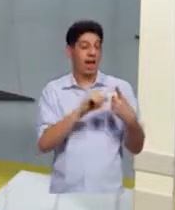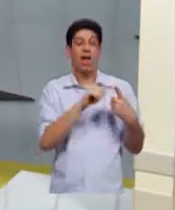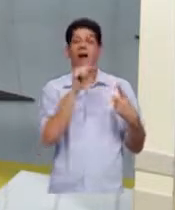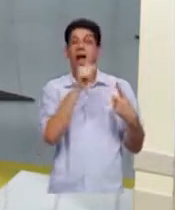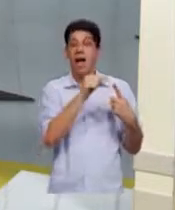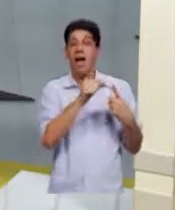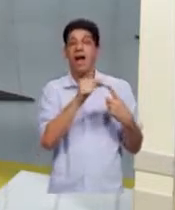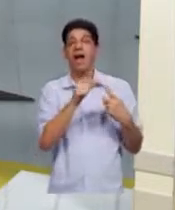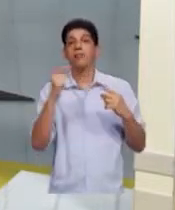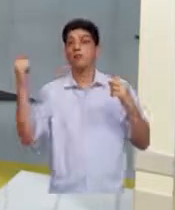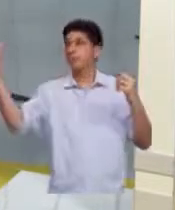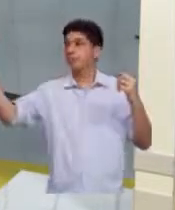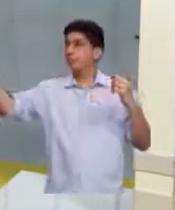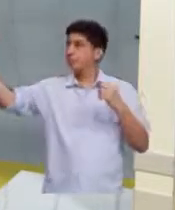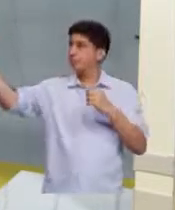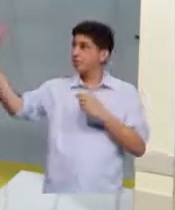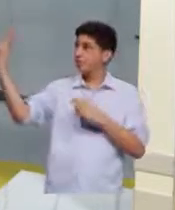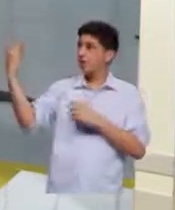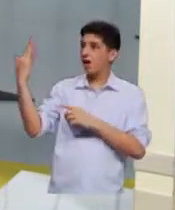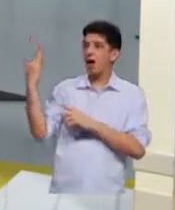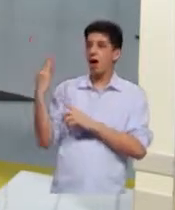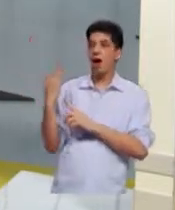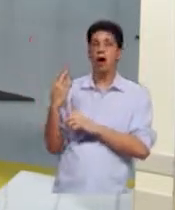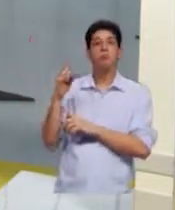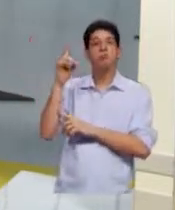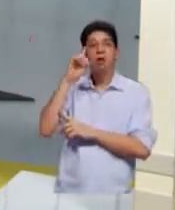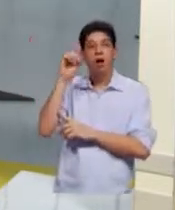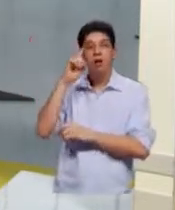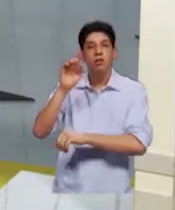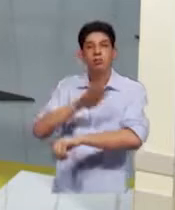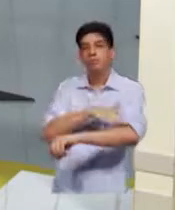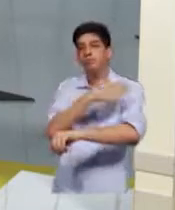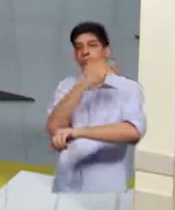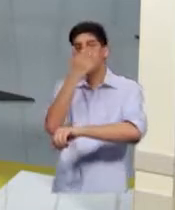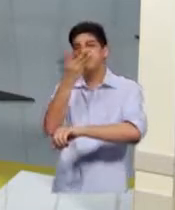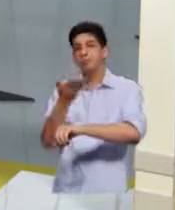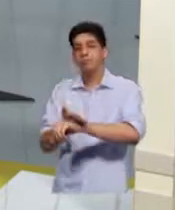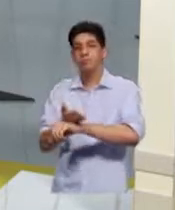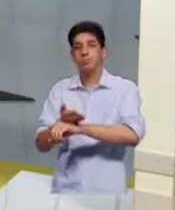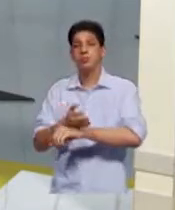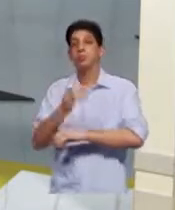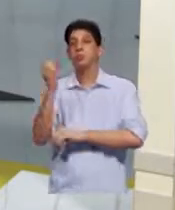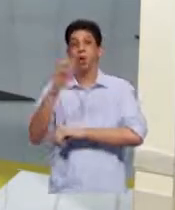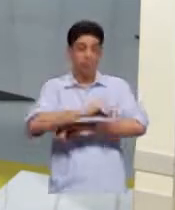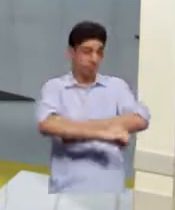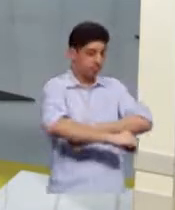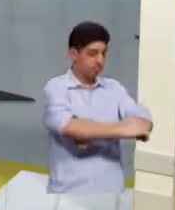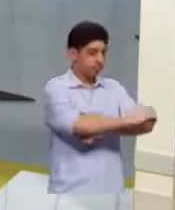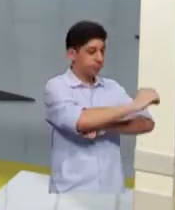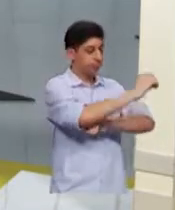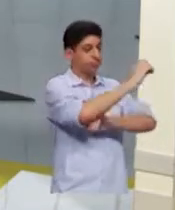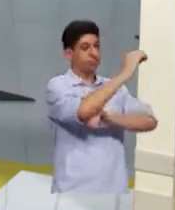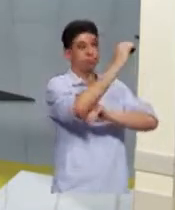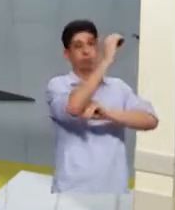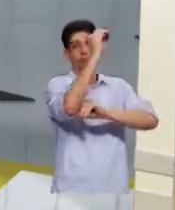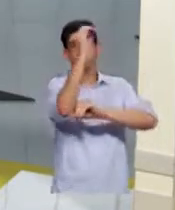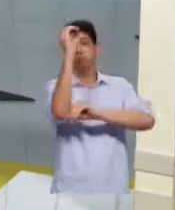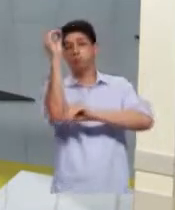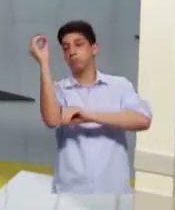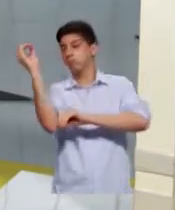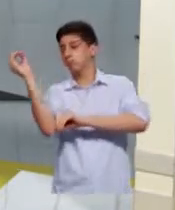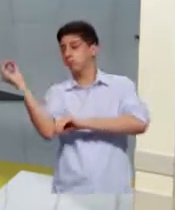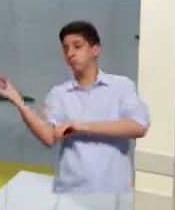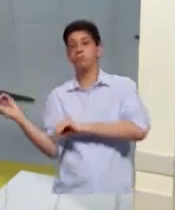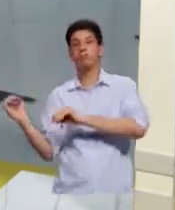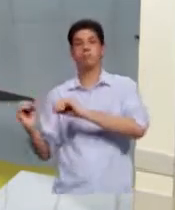na atmosfera terrestre durante todo o dia, desde a hora que o Sol nasce até a hora que ele se põe, ele emite esses